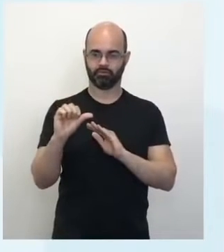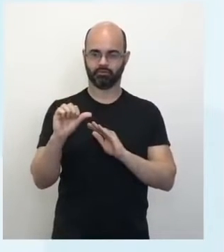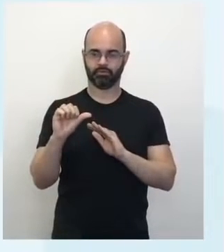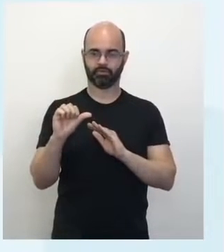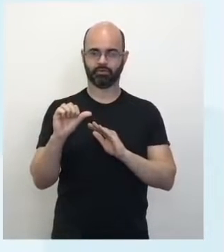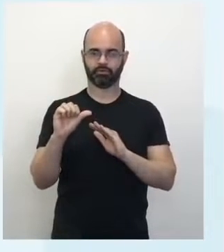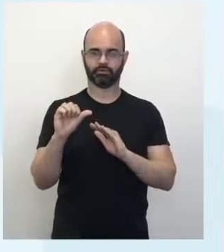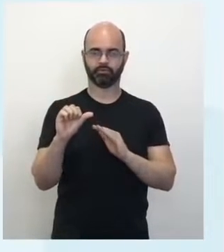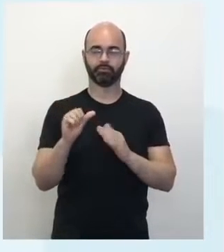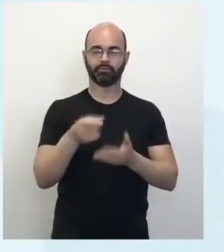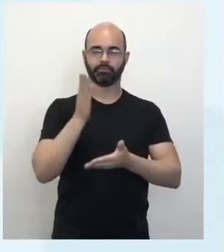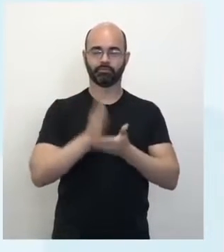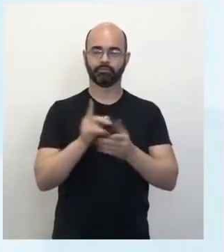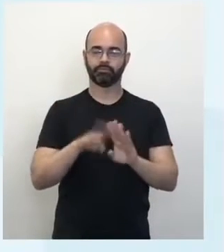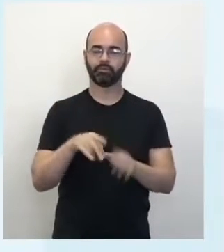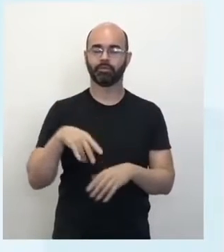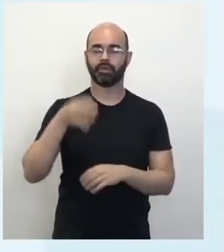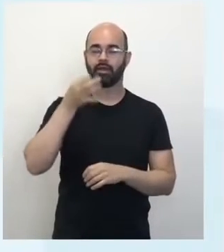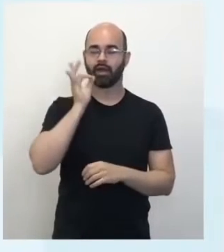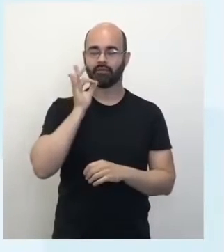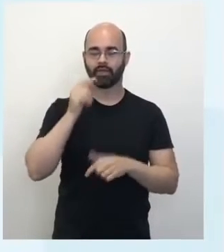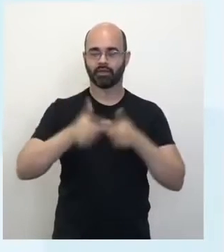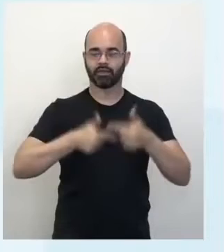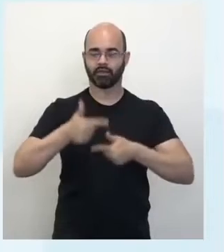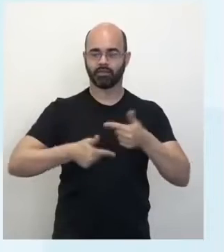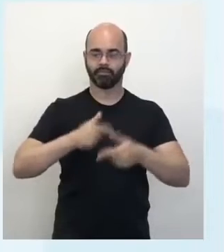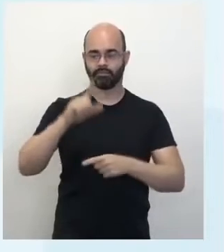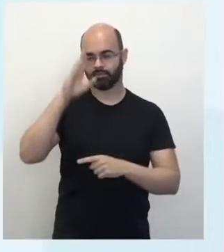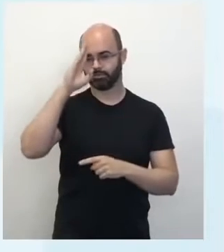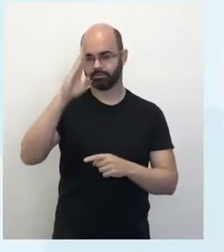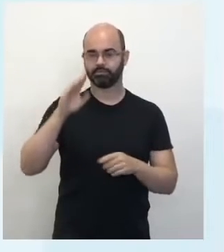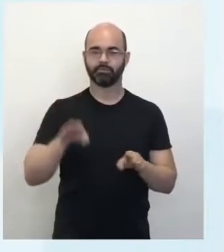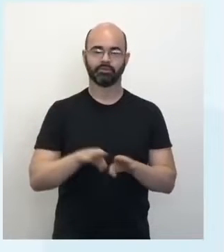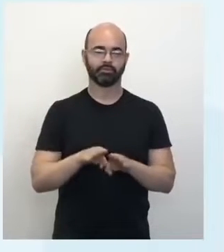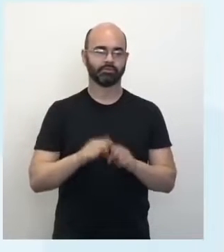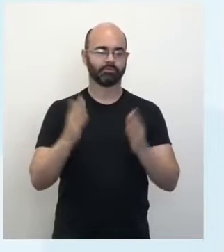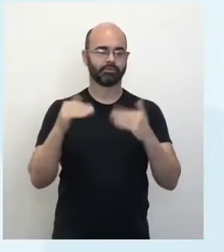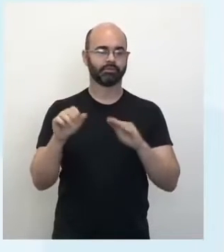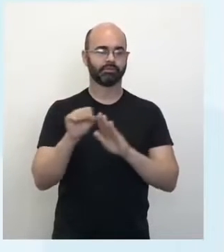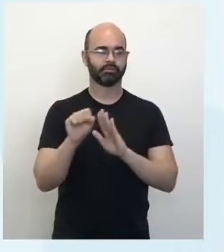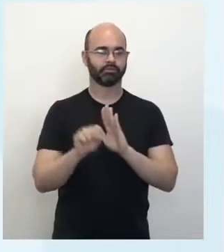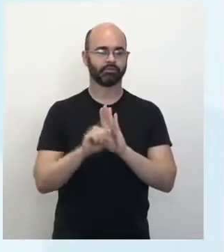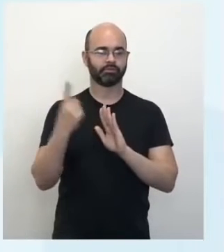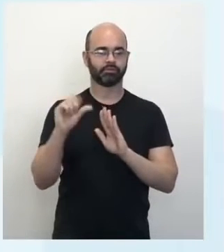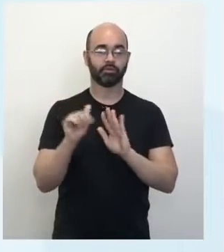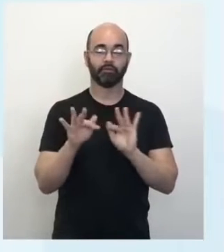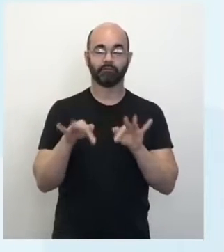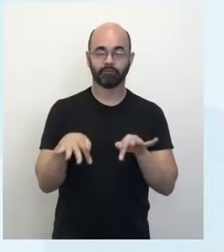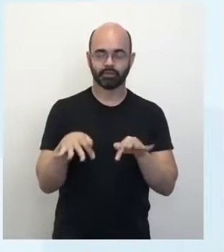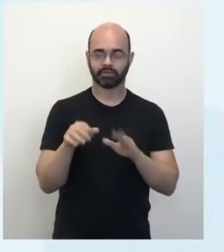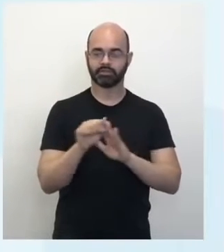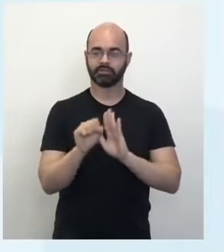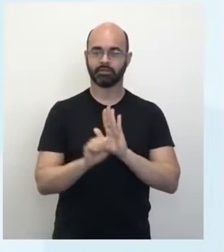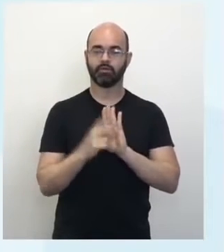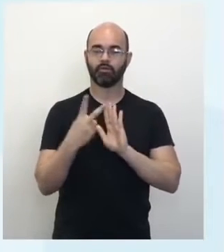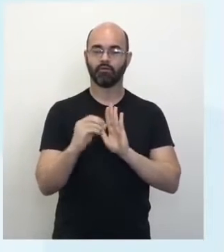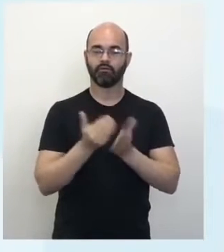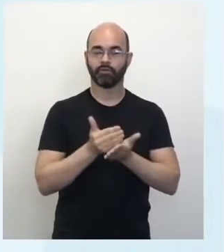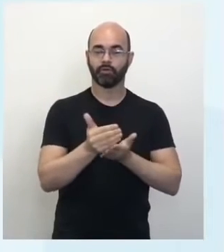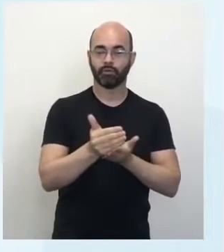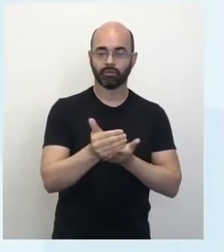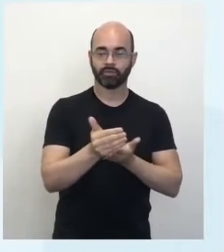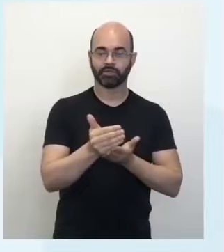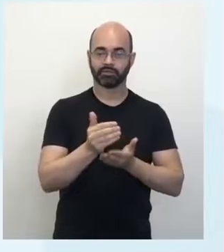a atividade cafeeira. Então veja aí os ciclos econômicos, né? O final do século XIX e início do século XX,